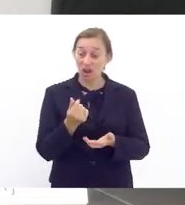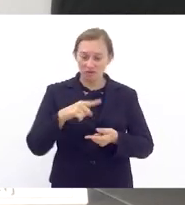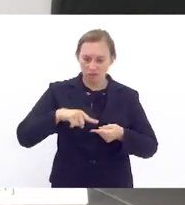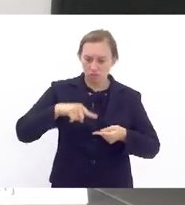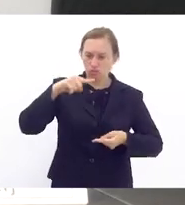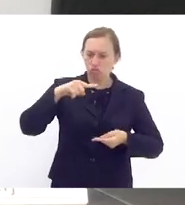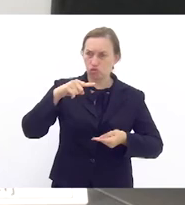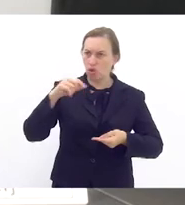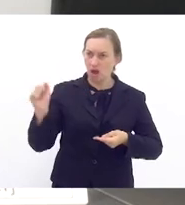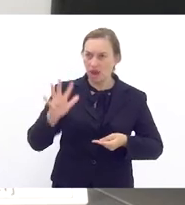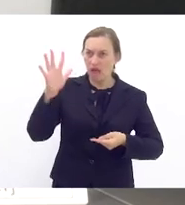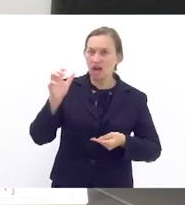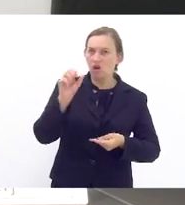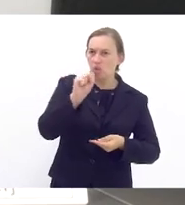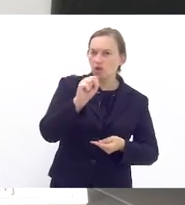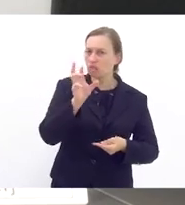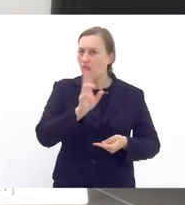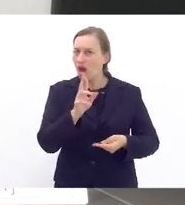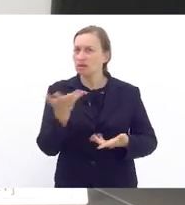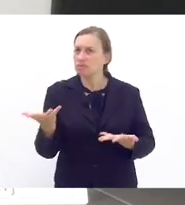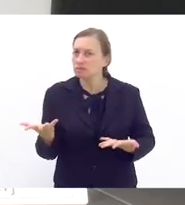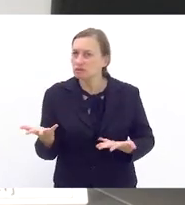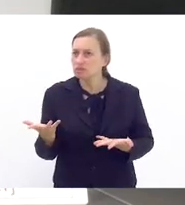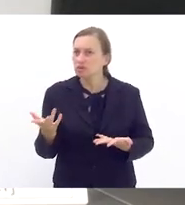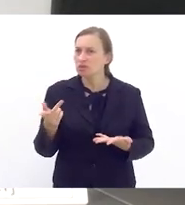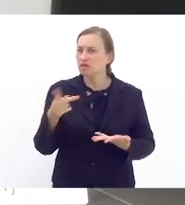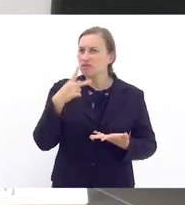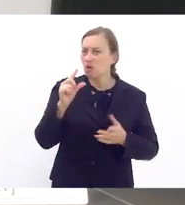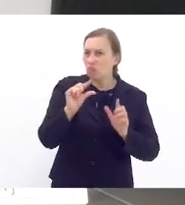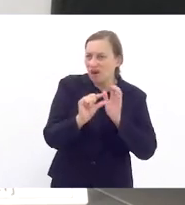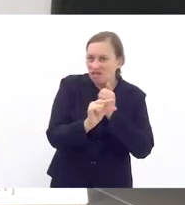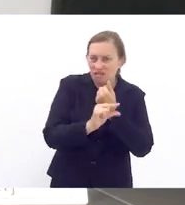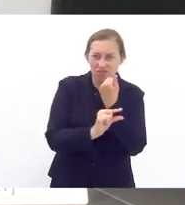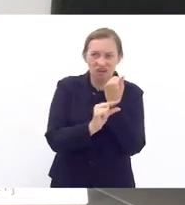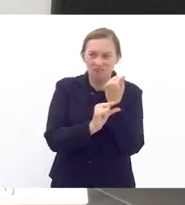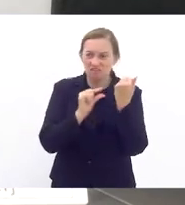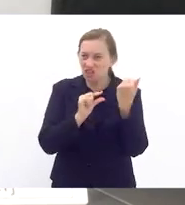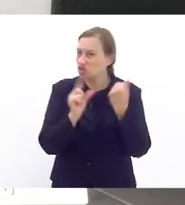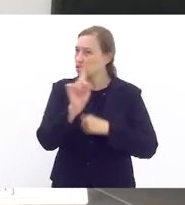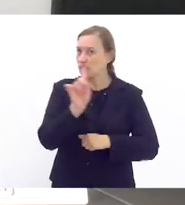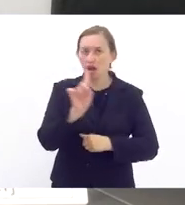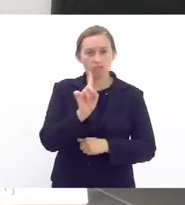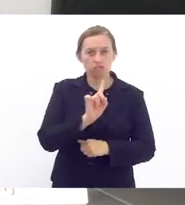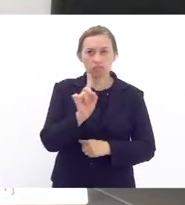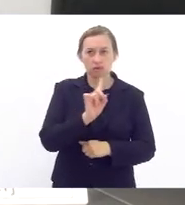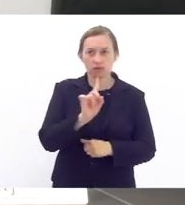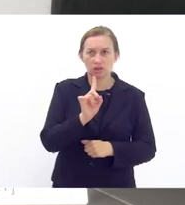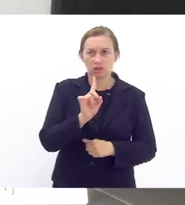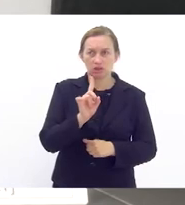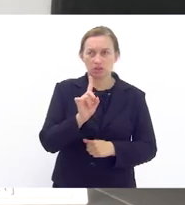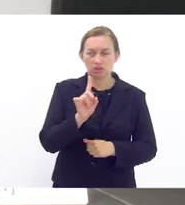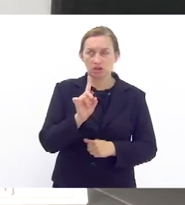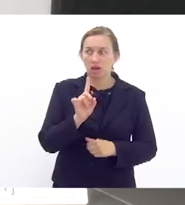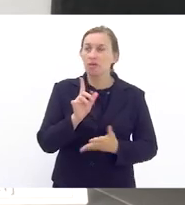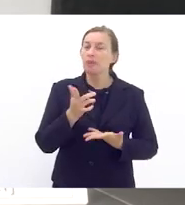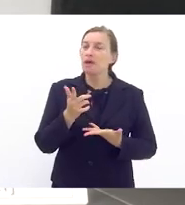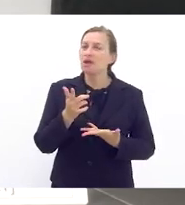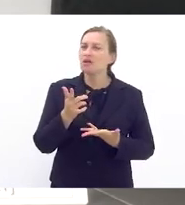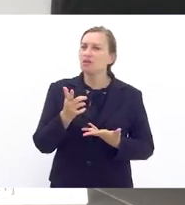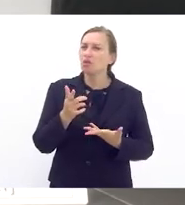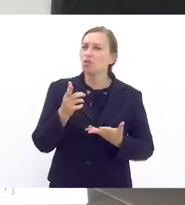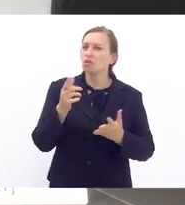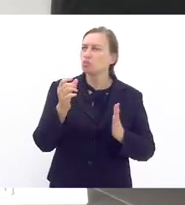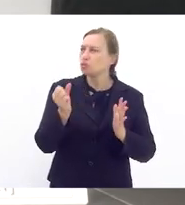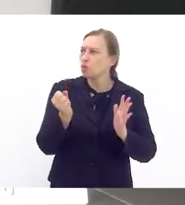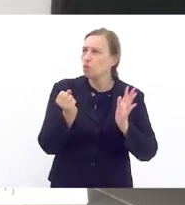dessa por R$8. Então, não me fala numa fitinha. Não me fala, porque não é isso que vai aumentar custo nenhum. Coloca um selo